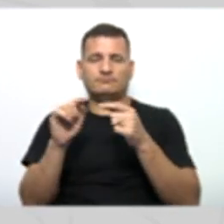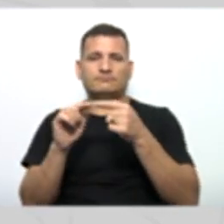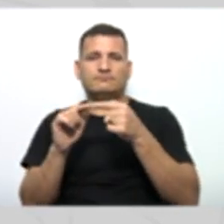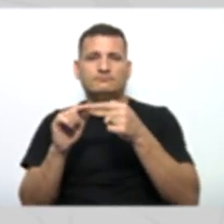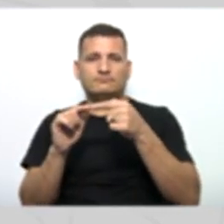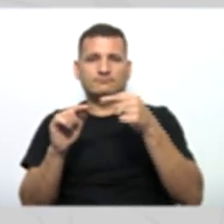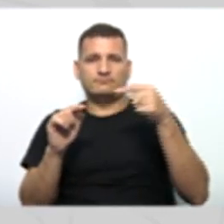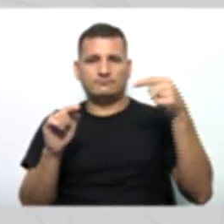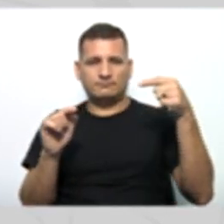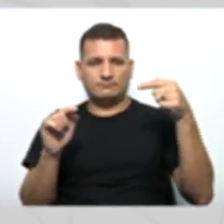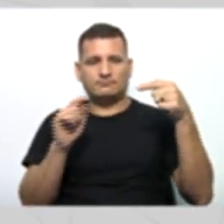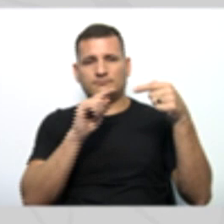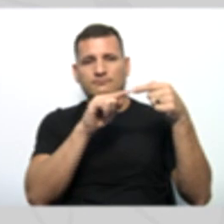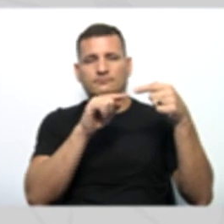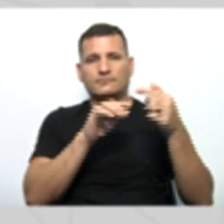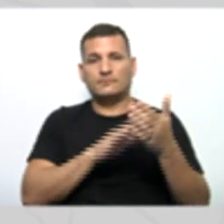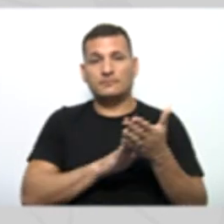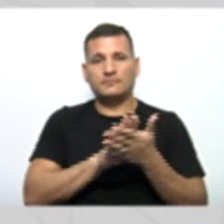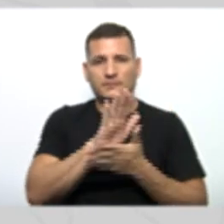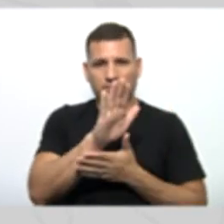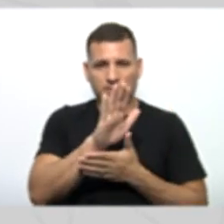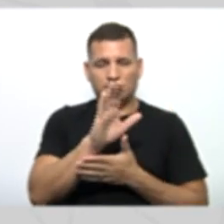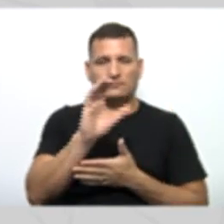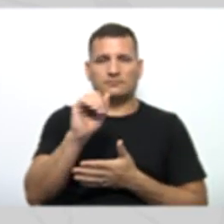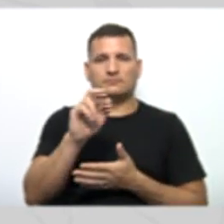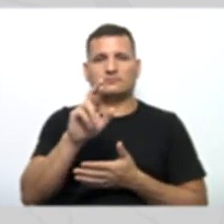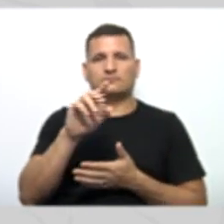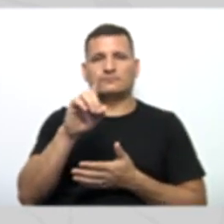imprimir cardápio, poderia colocar aqui, ó.